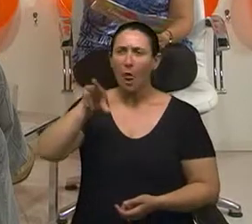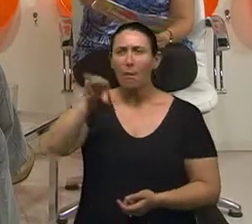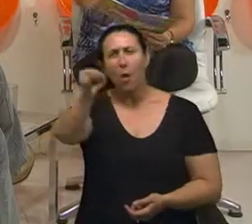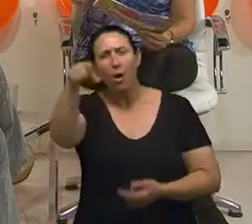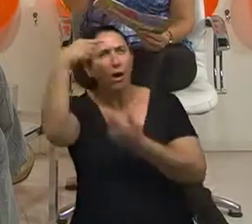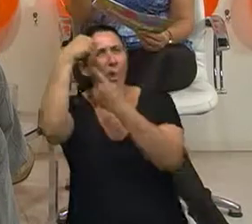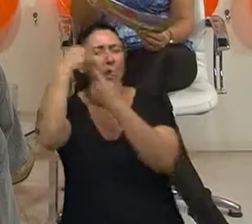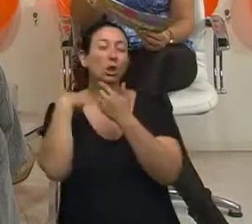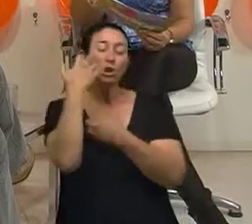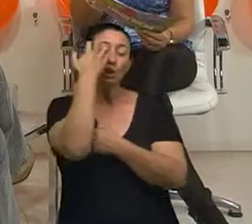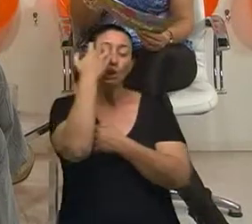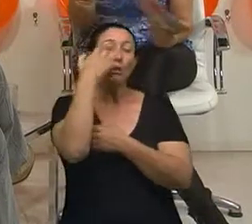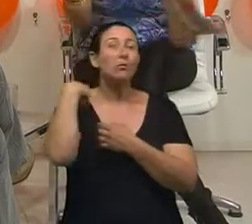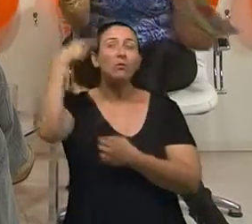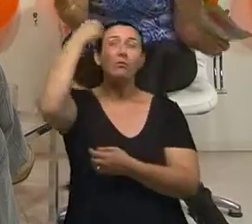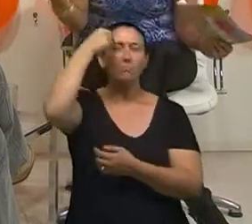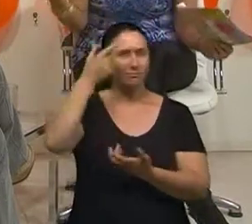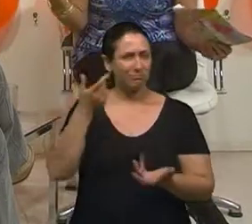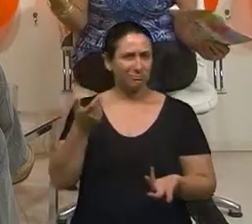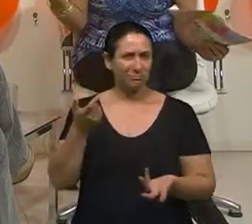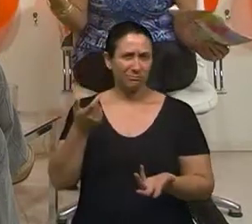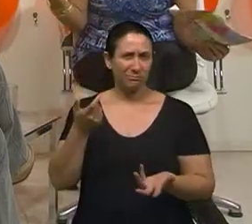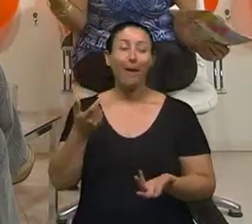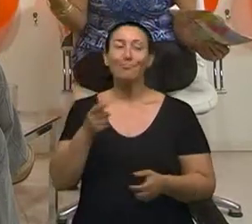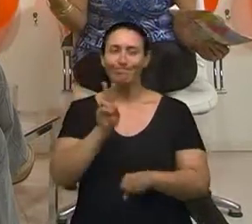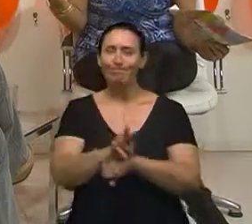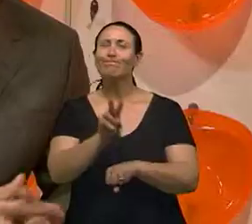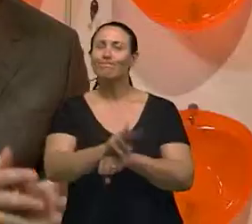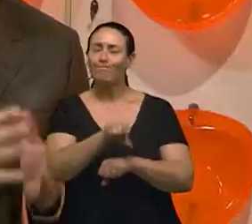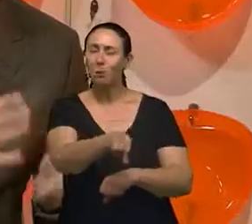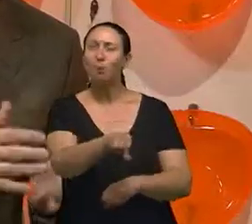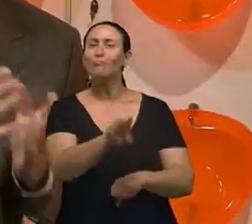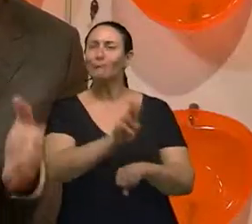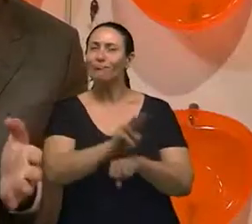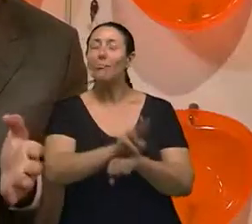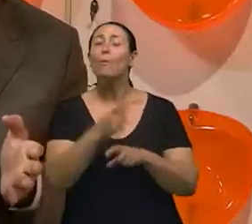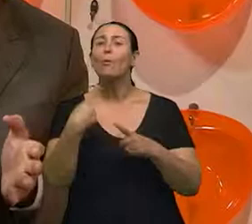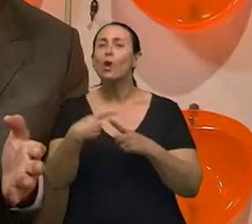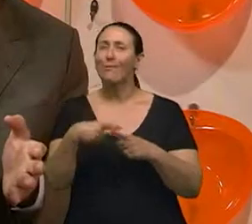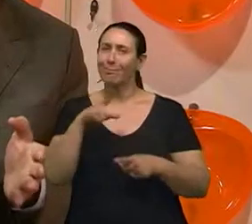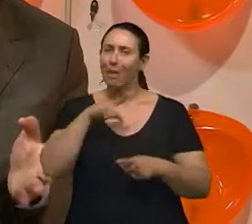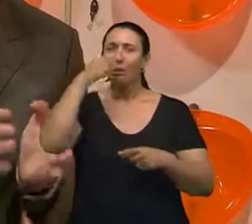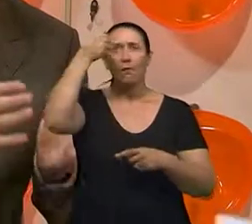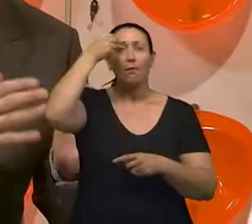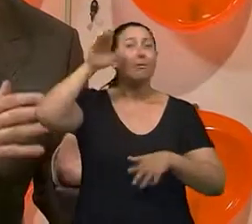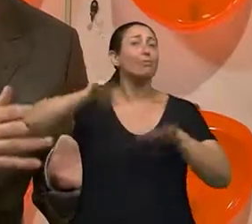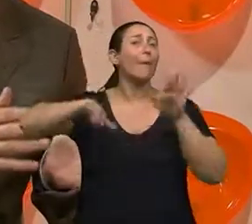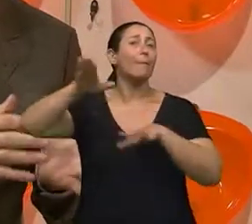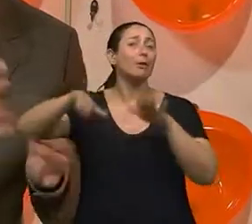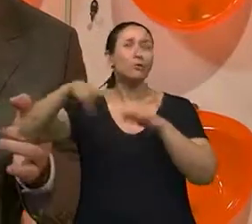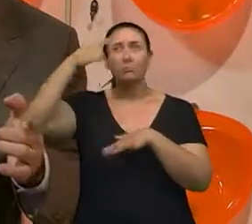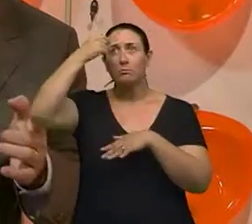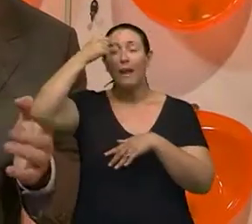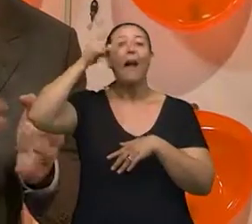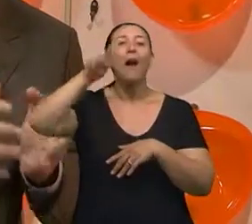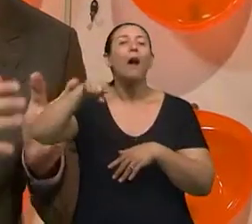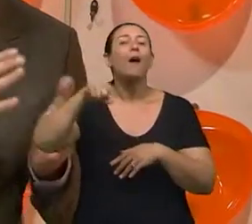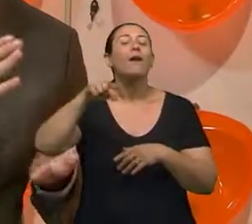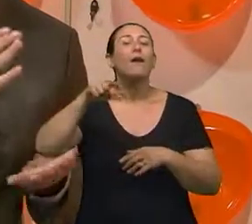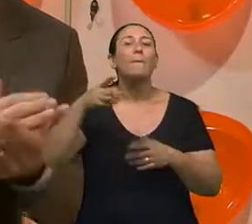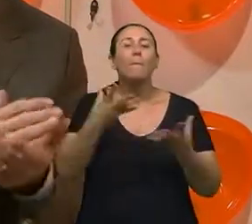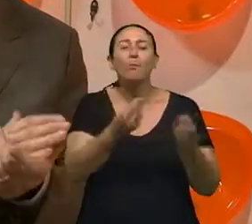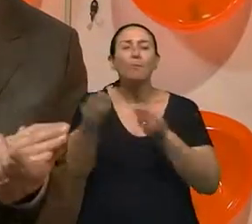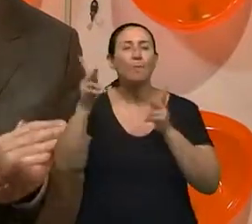com uma comichão, botei o mesmo colírio? É, cuidar muito com isso, porque existem colírios e colírios, né? O colírio de corticoide, que muitas vezes é